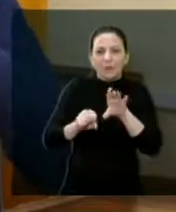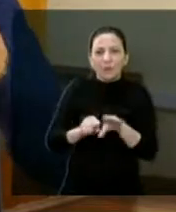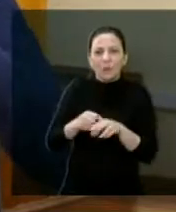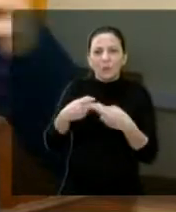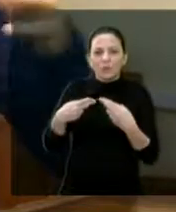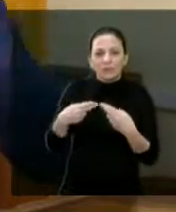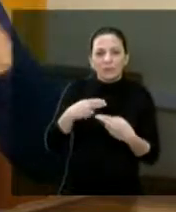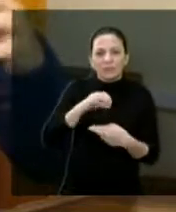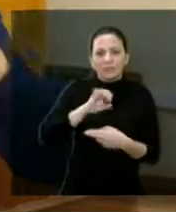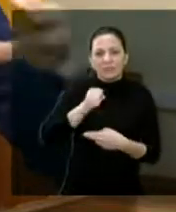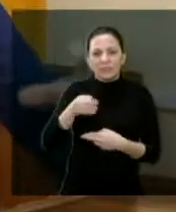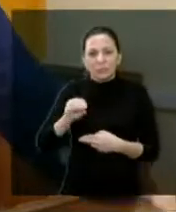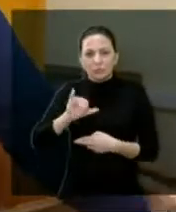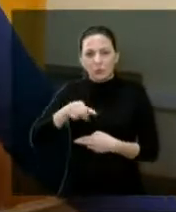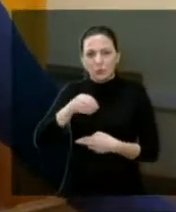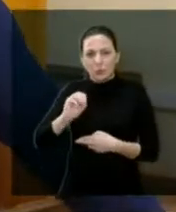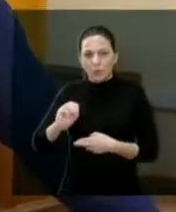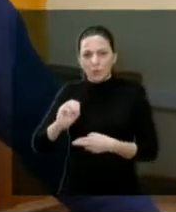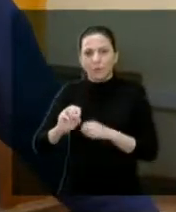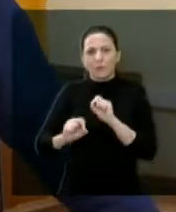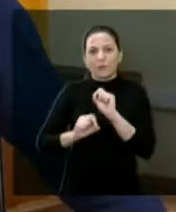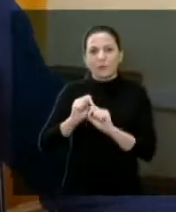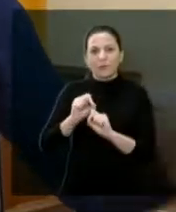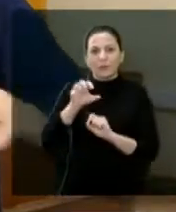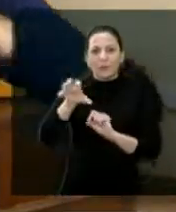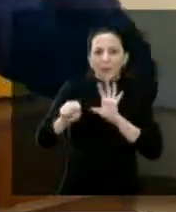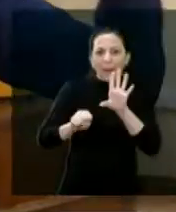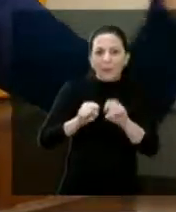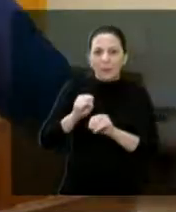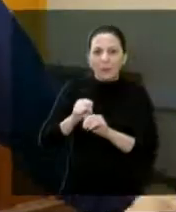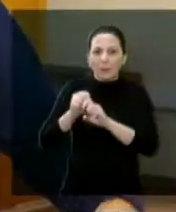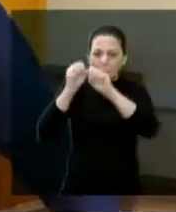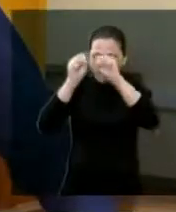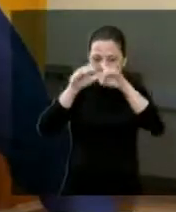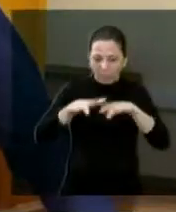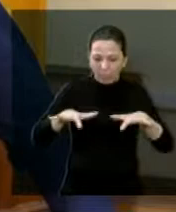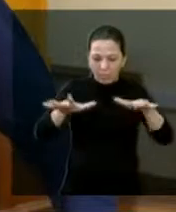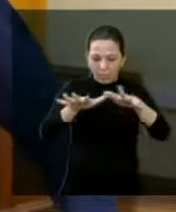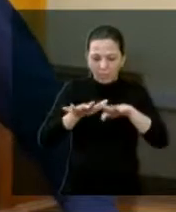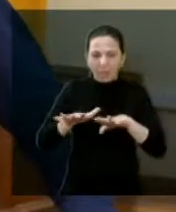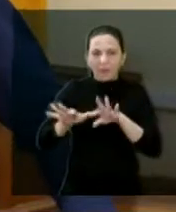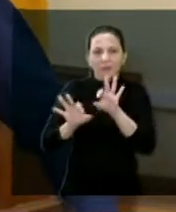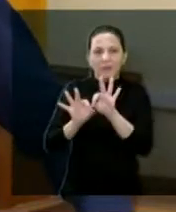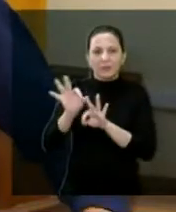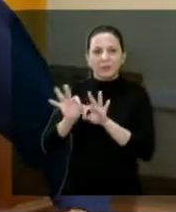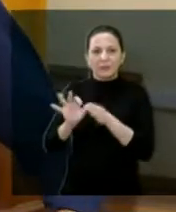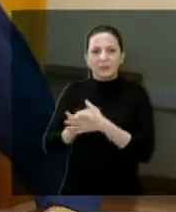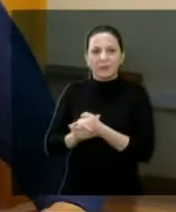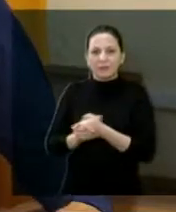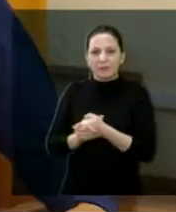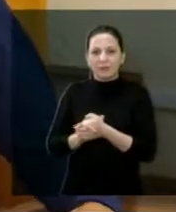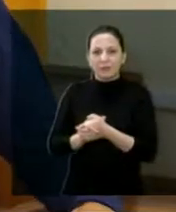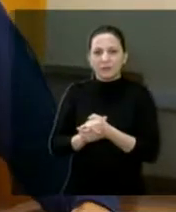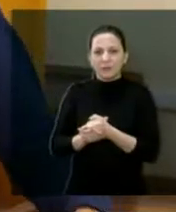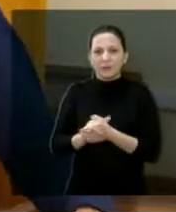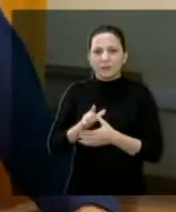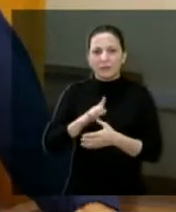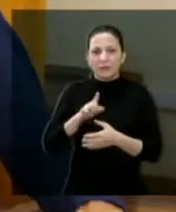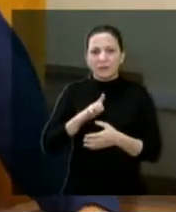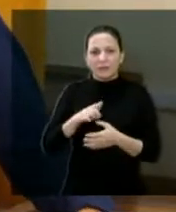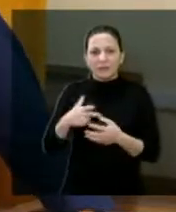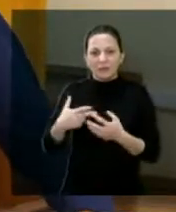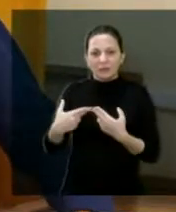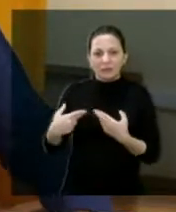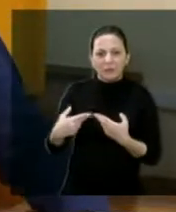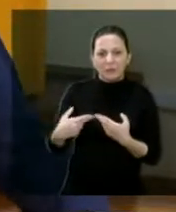que era tudo alaranjadinha, arrancamos de penca, chegamos lá, jogando tudo por cima. Mas Zé, não. Trouxe uma moça para que ele foi